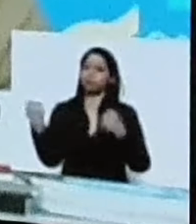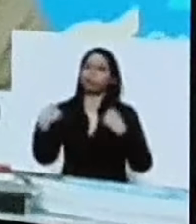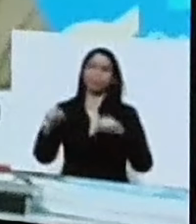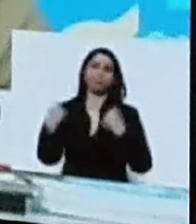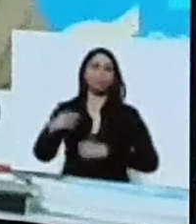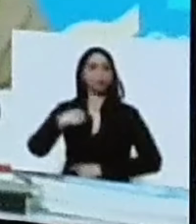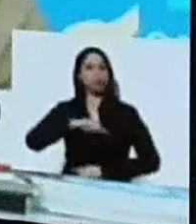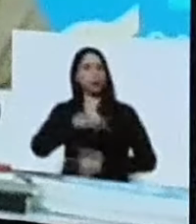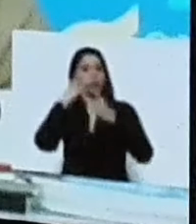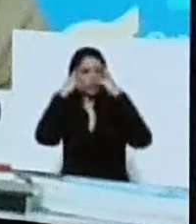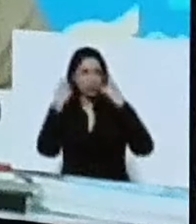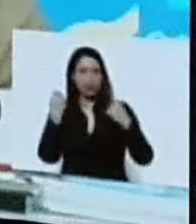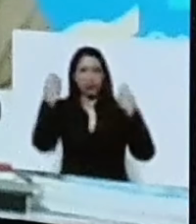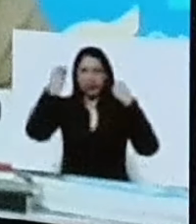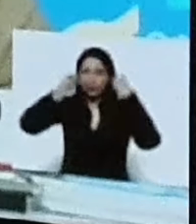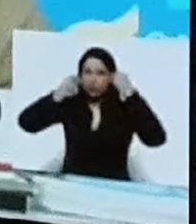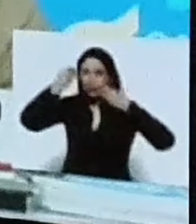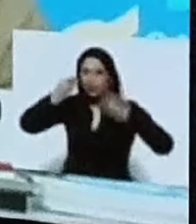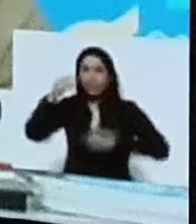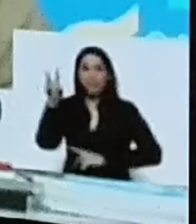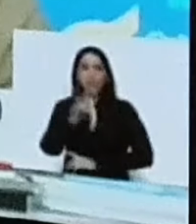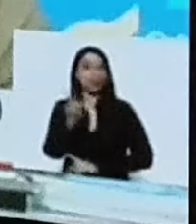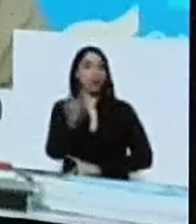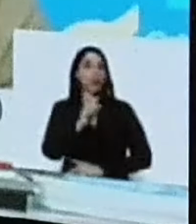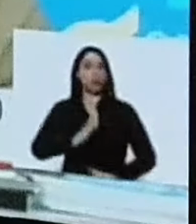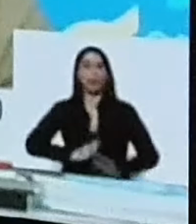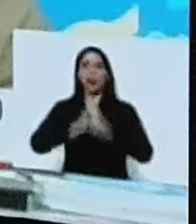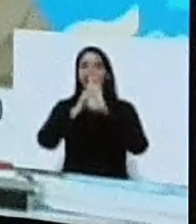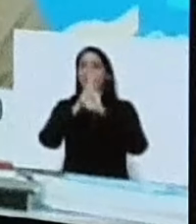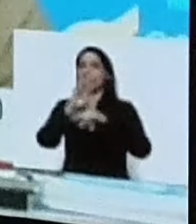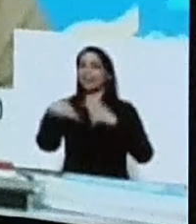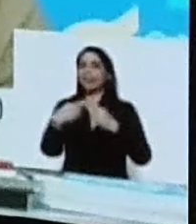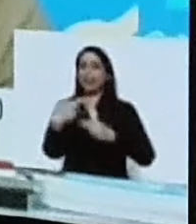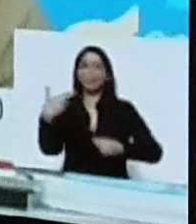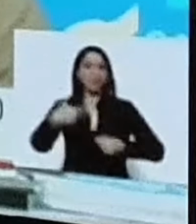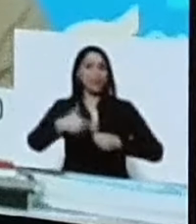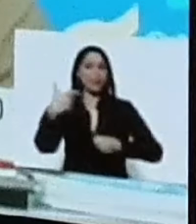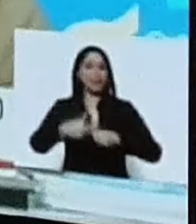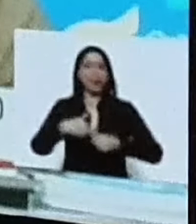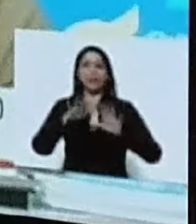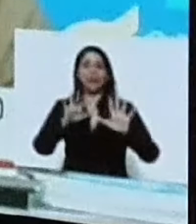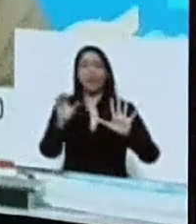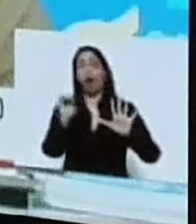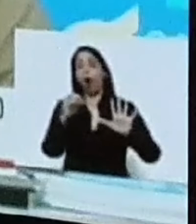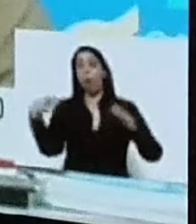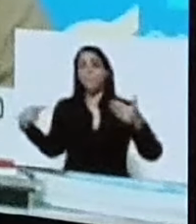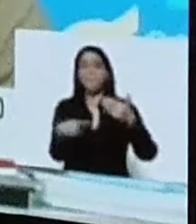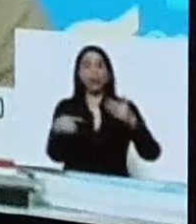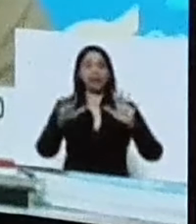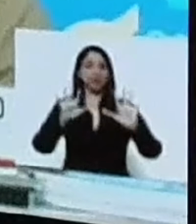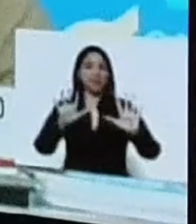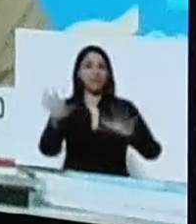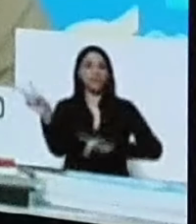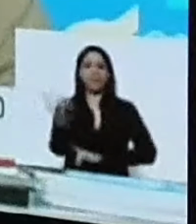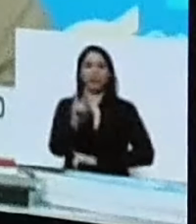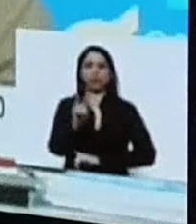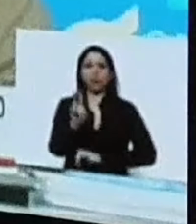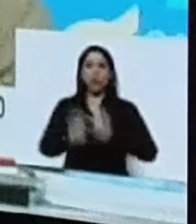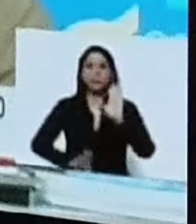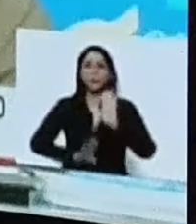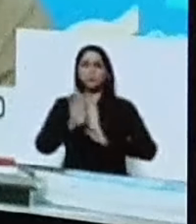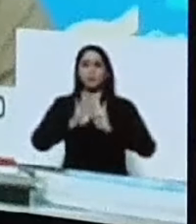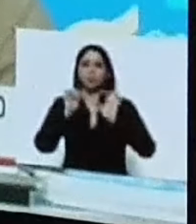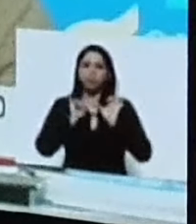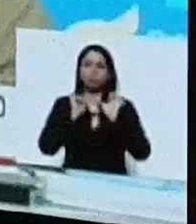hemos entrenado y a Venezuela no la detiene ni petróleo a 10 ni a menos 10. Venezuela va a seguir